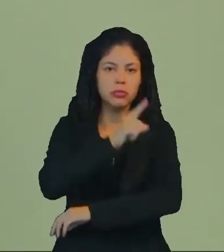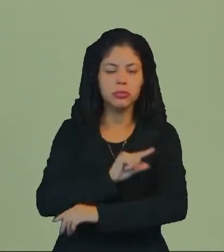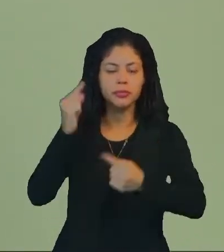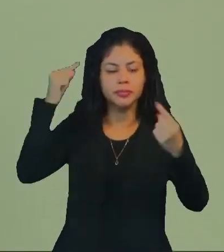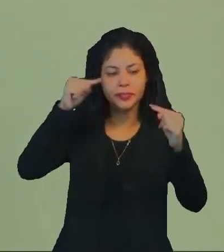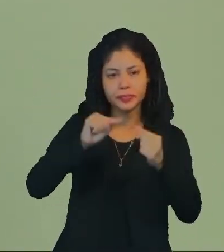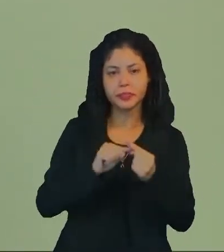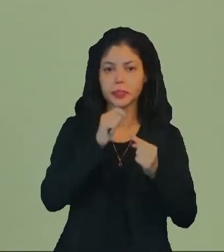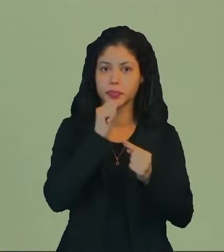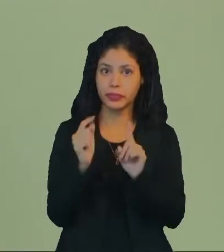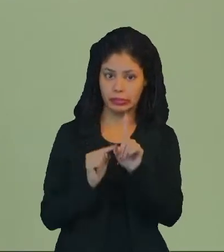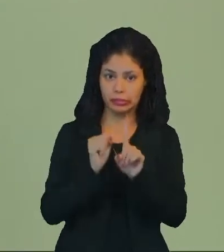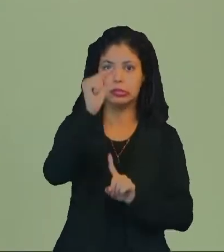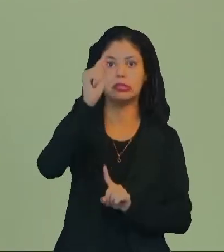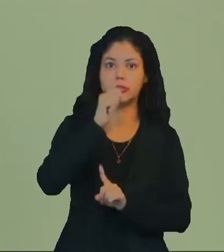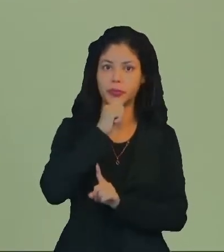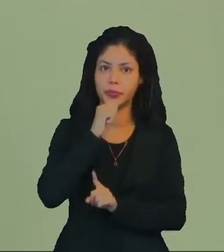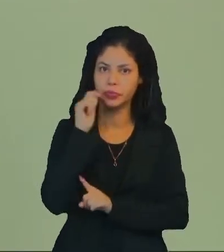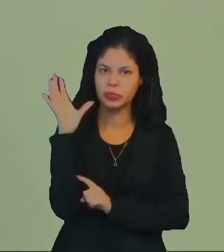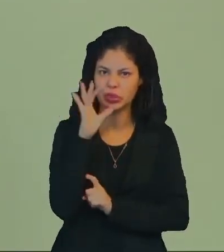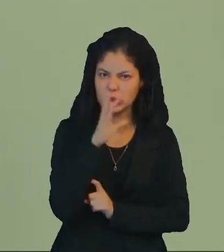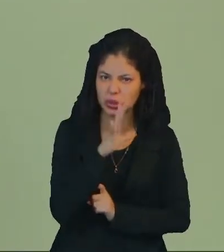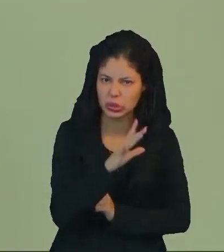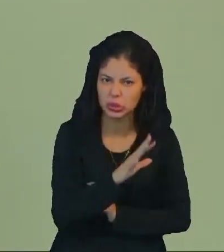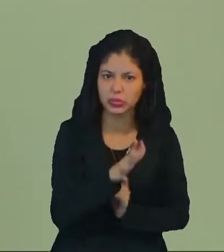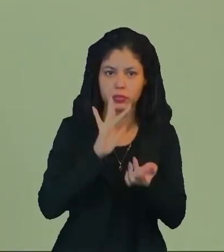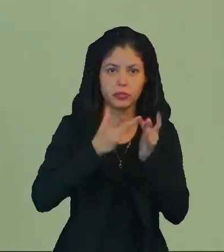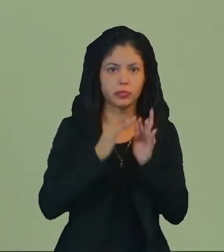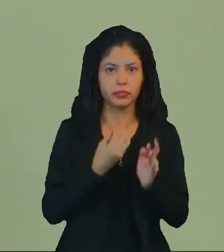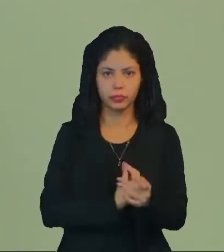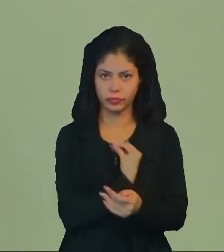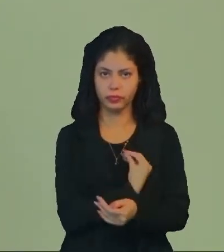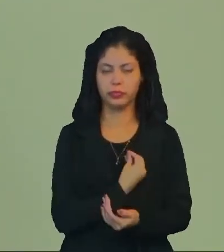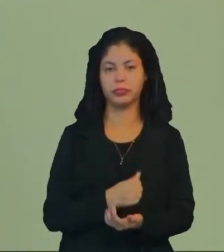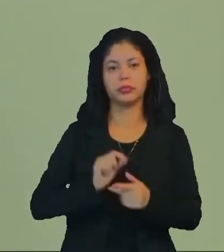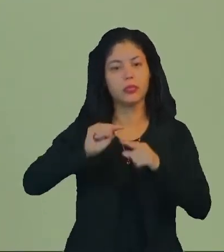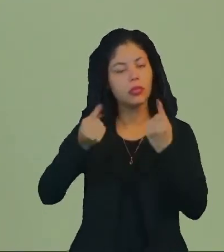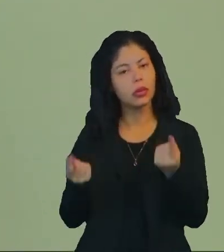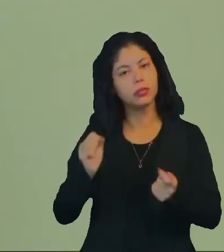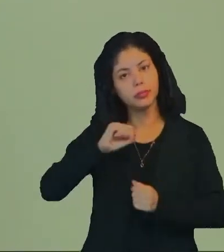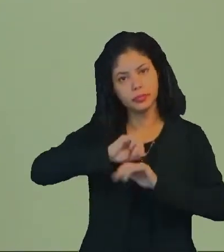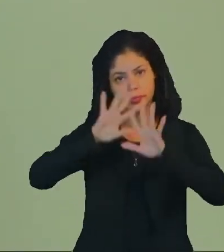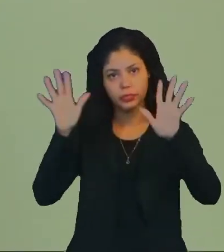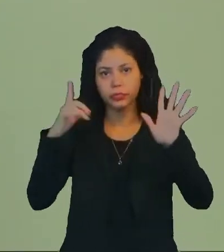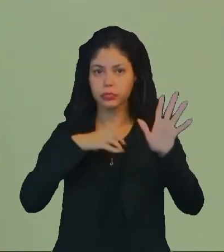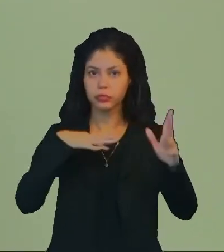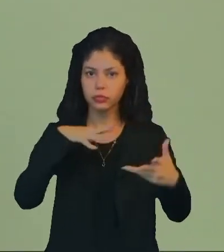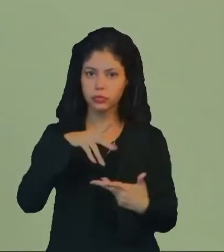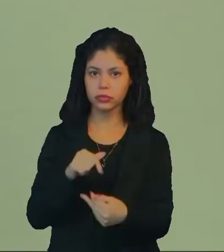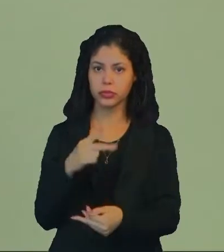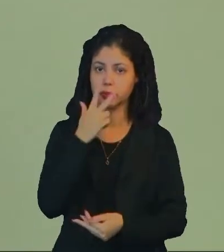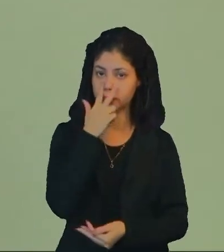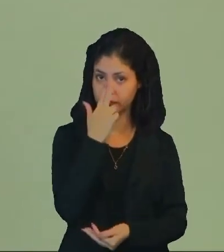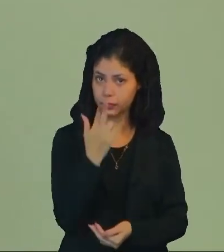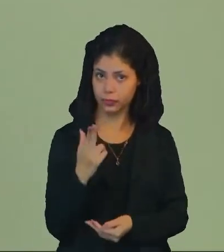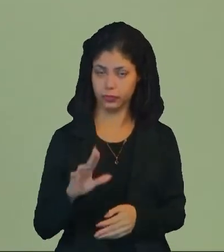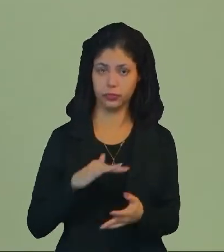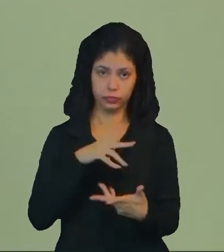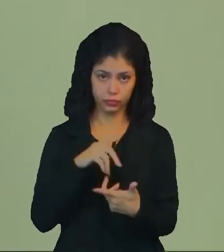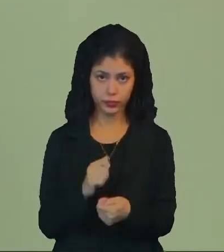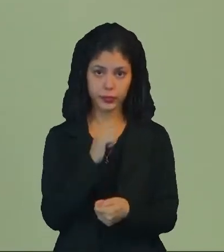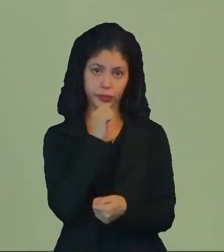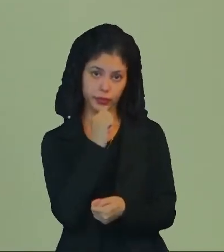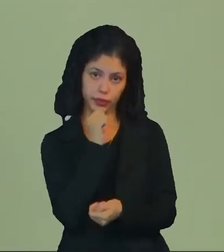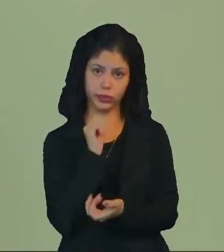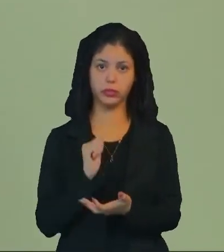que impossibilita, nesse caso, qualquer contato com vida. Mas é lógico que existem planetas que parecem muito com a